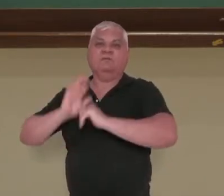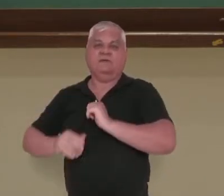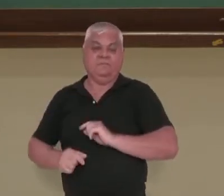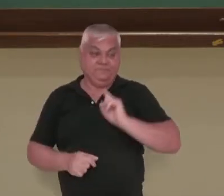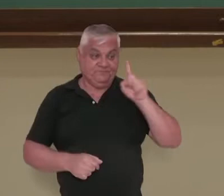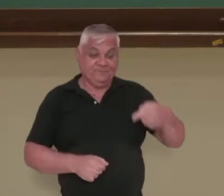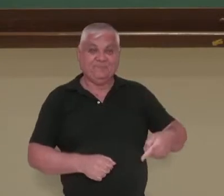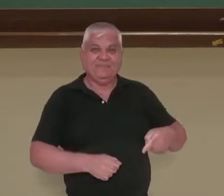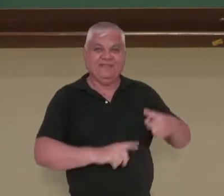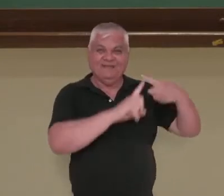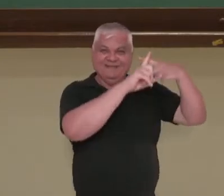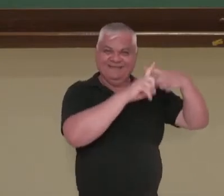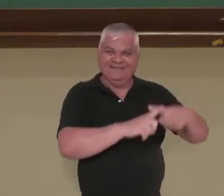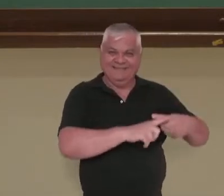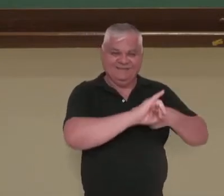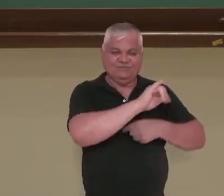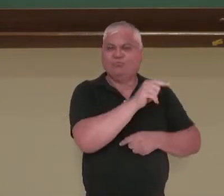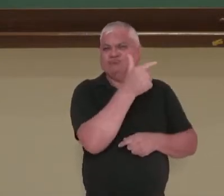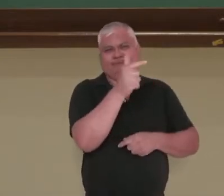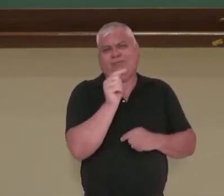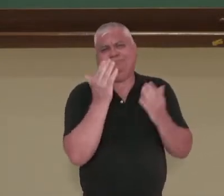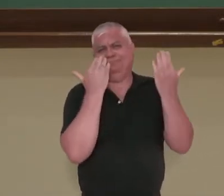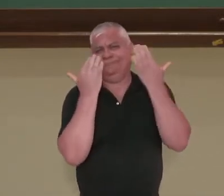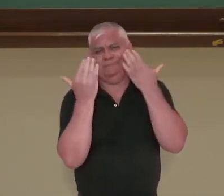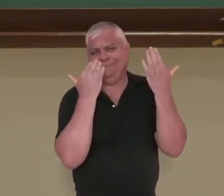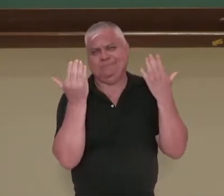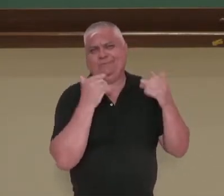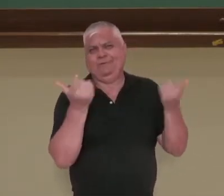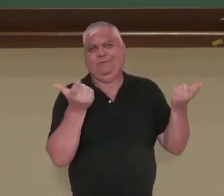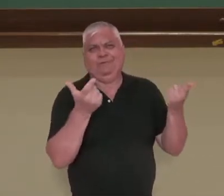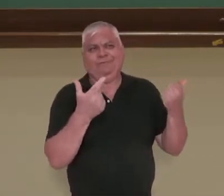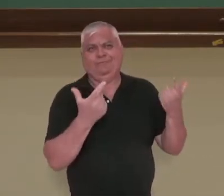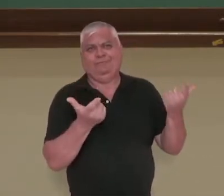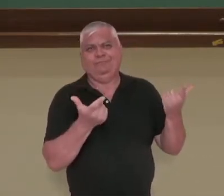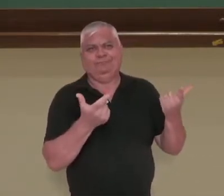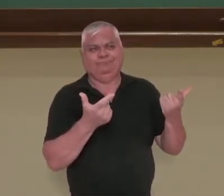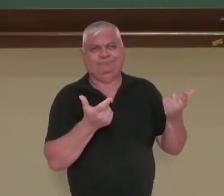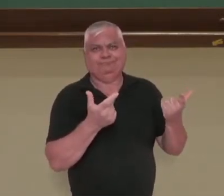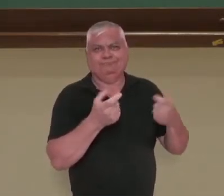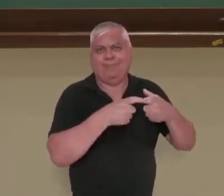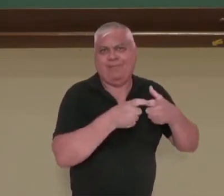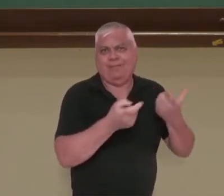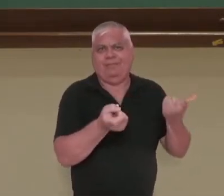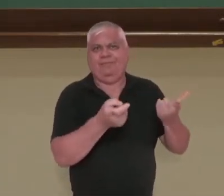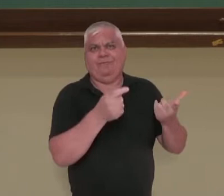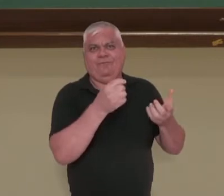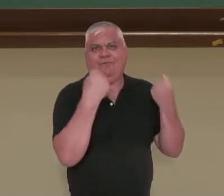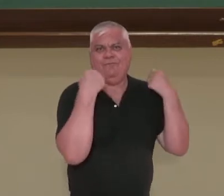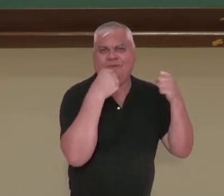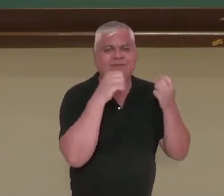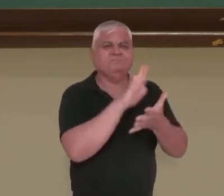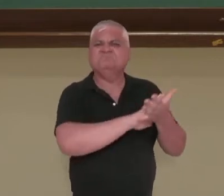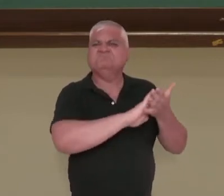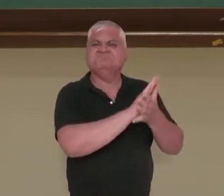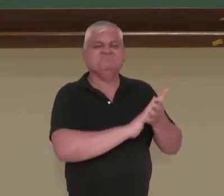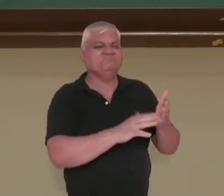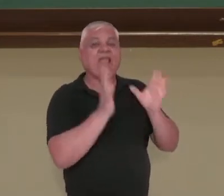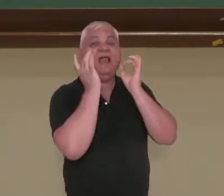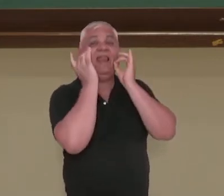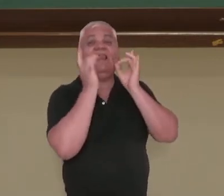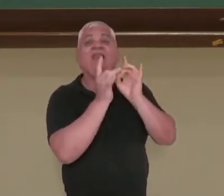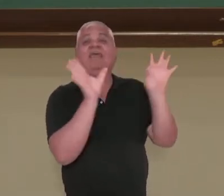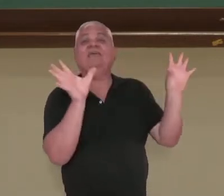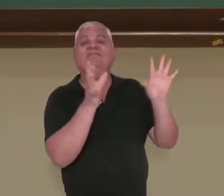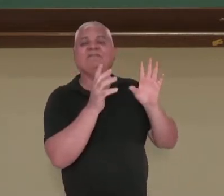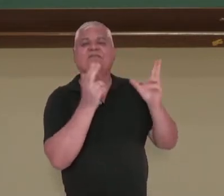tem isso. Então é a primeira coisa nós entendermos o que é um jogo e o que é um esporte. Porém, o próprio jogo ele pode ser